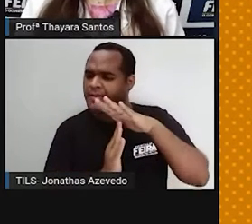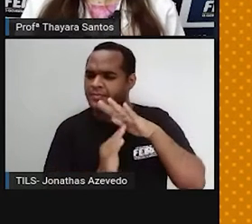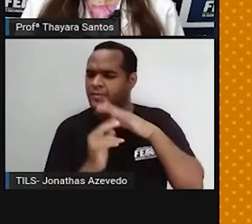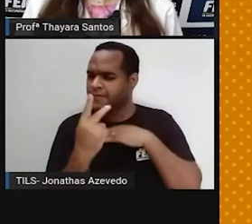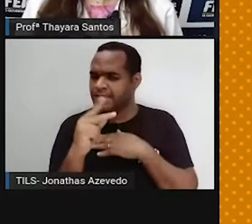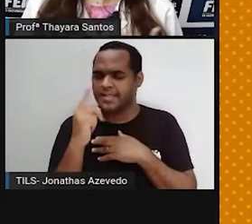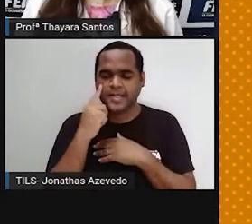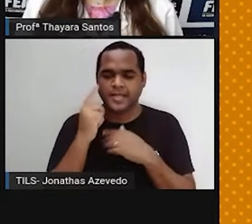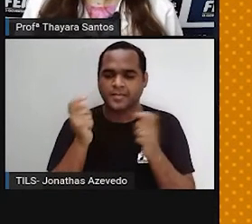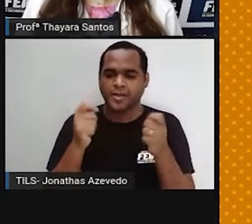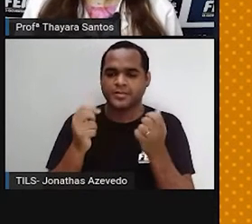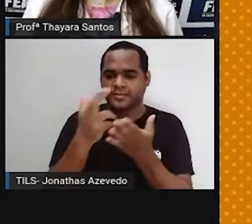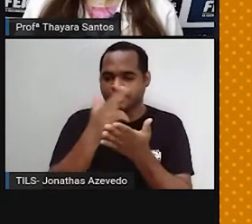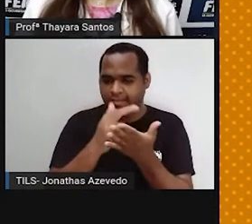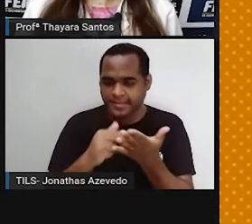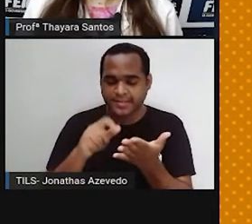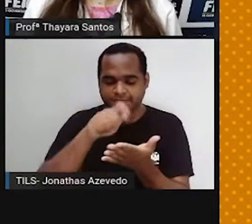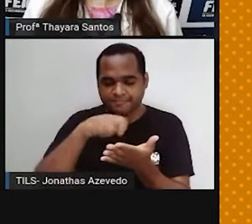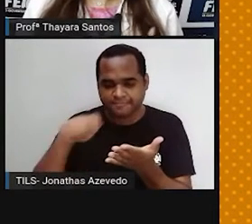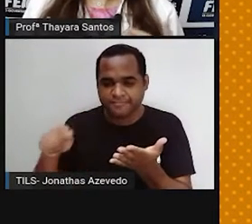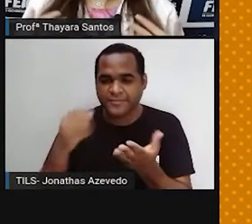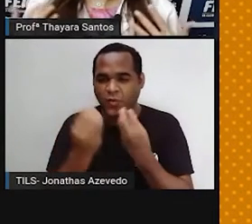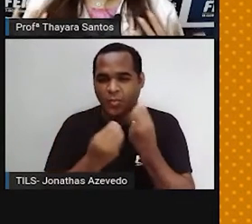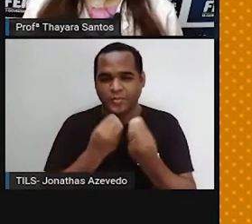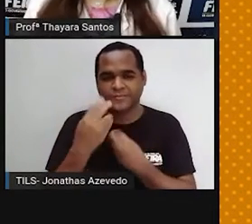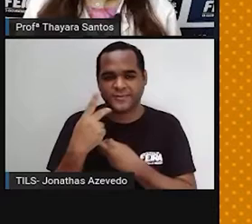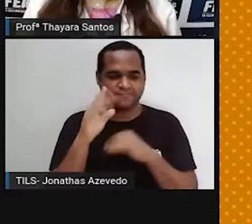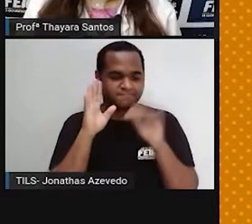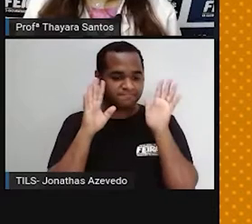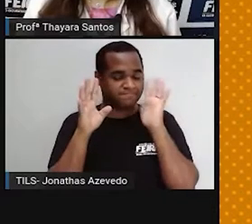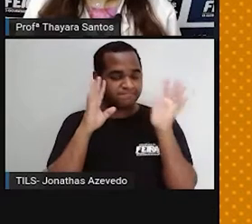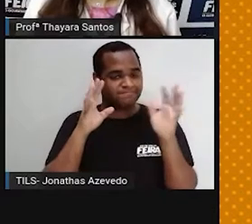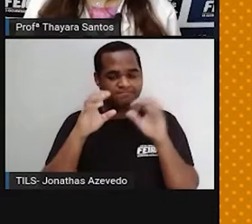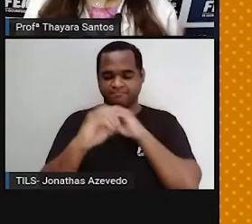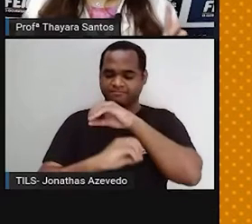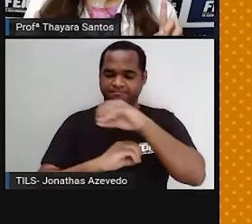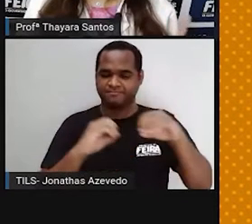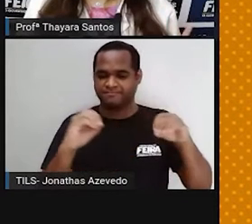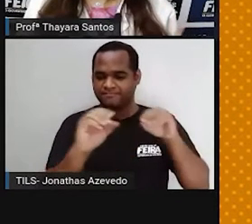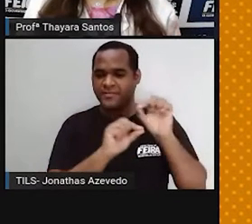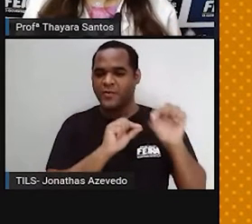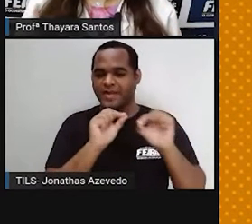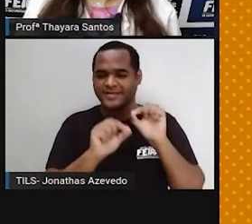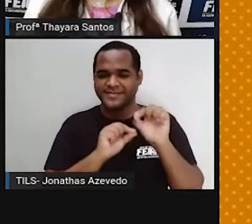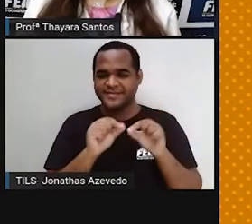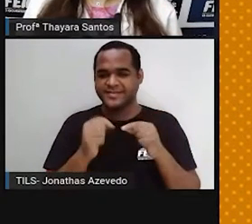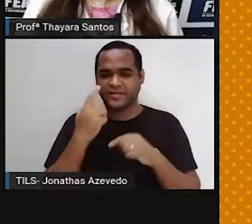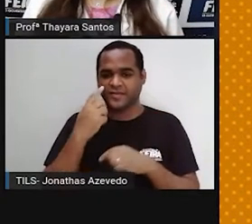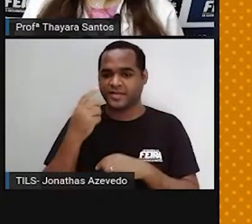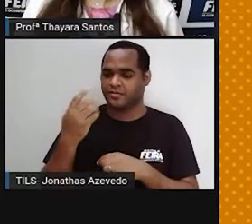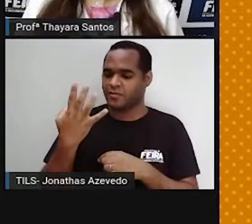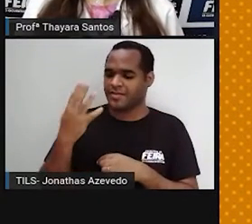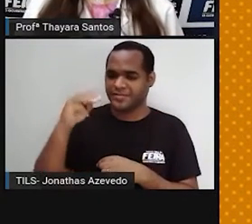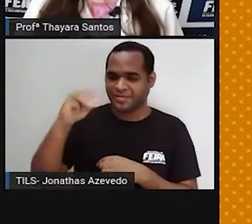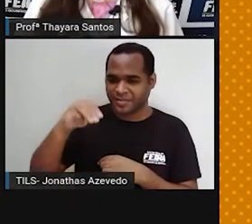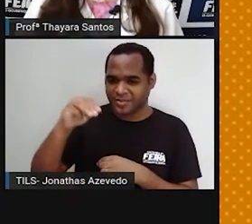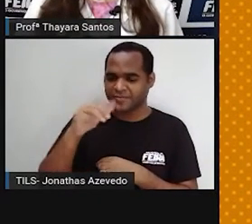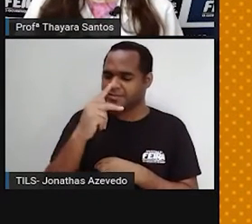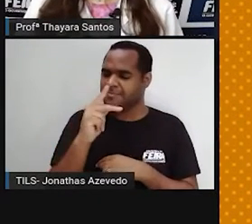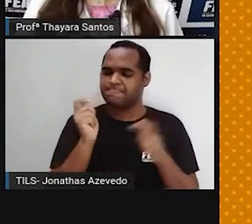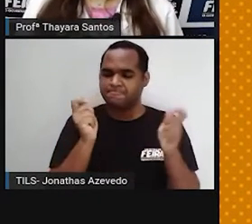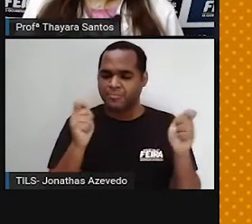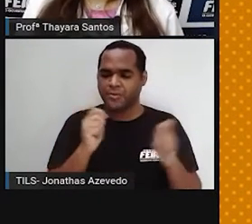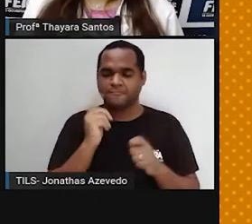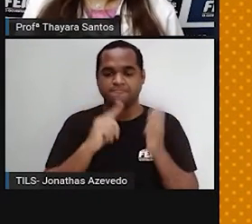para vocês desenharem aí para mim como é que vocês imaginam esse universo, tá bom? Então vocês vão ter aí 4 minutinhos para fazer isso.